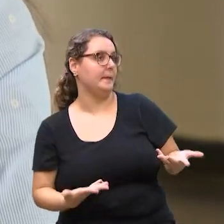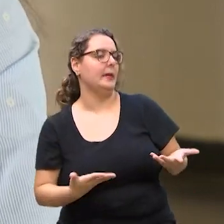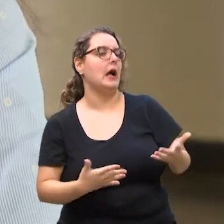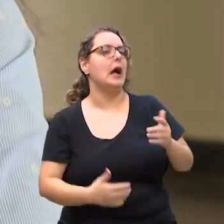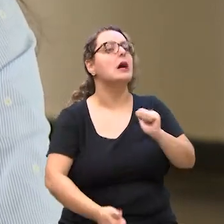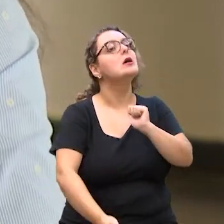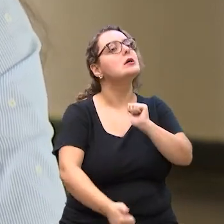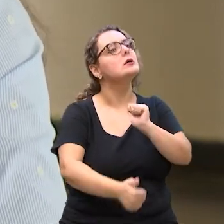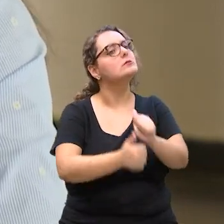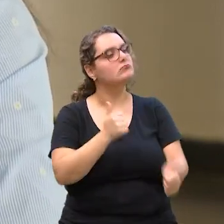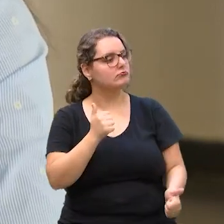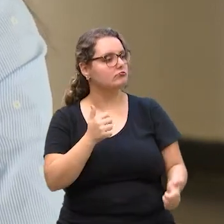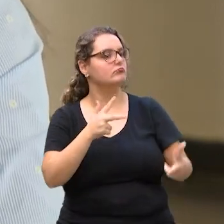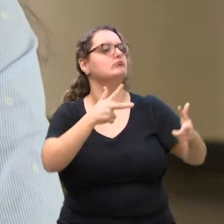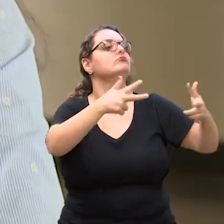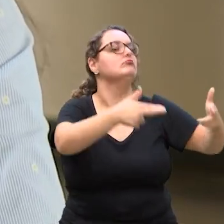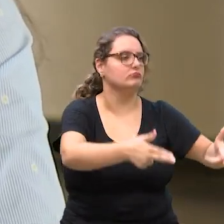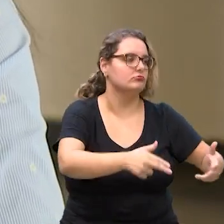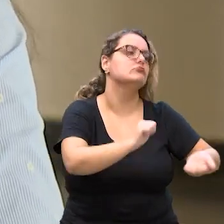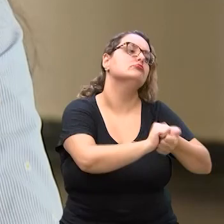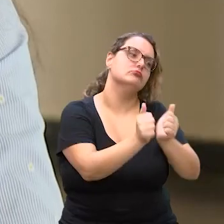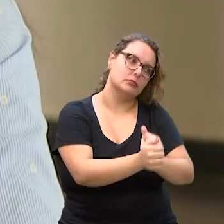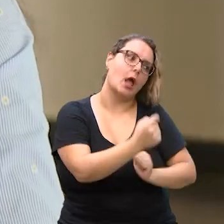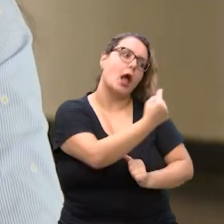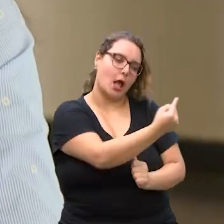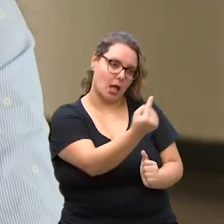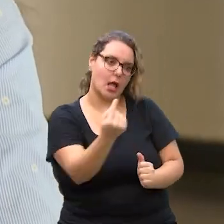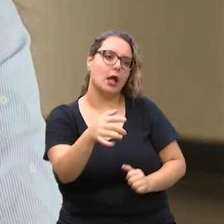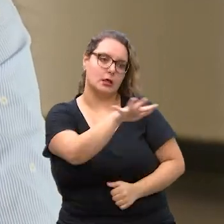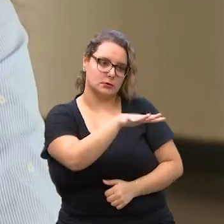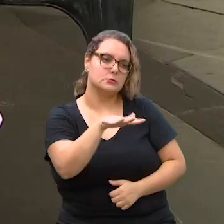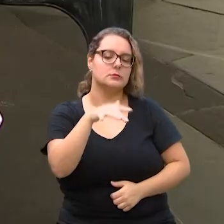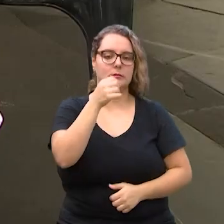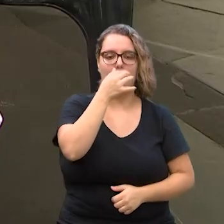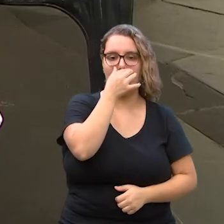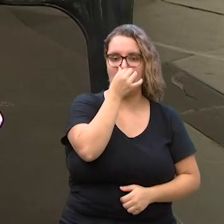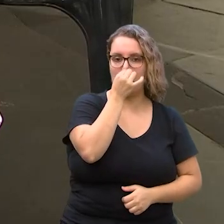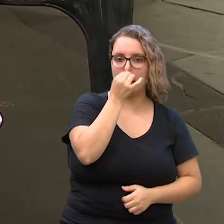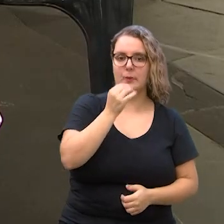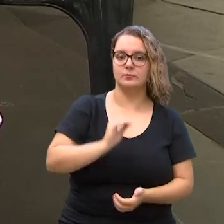atividades especificamente, as intervenções são adaptadas para cada modalidade.